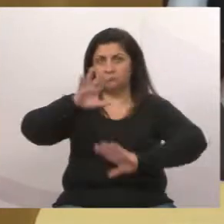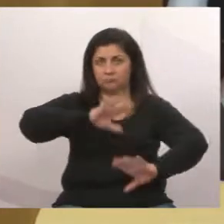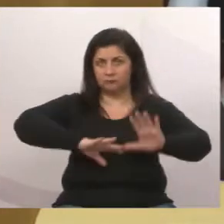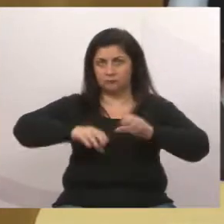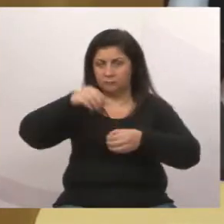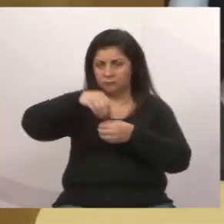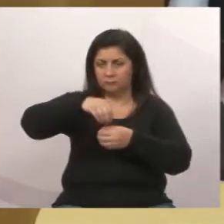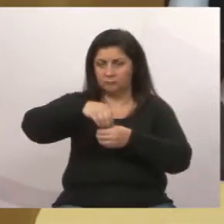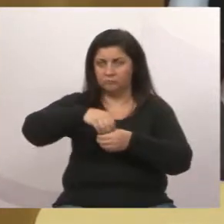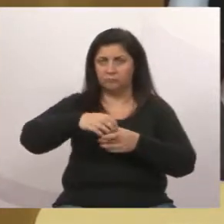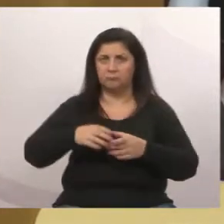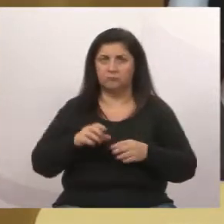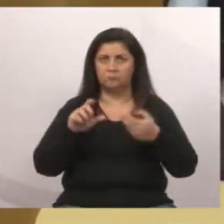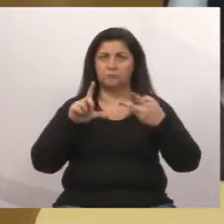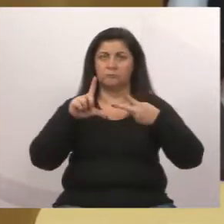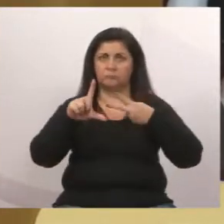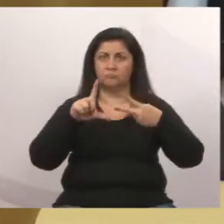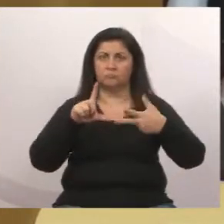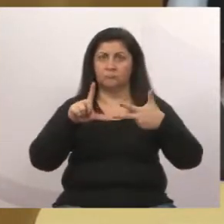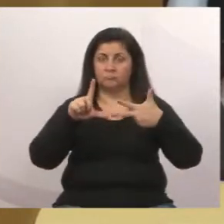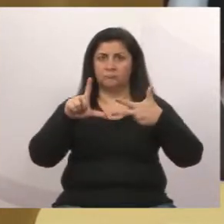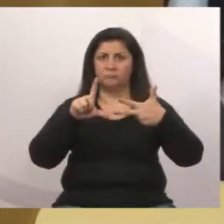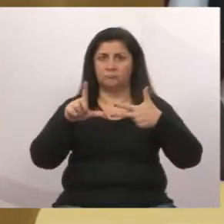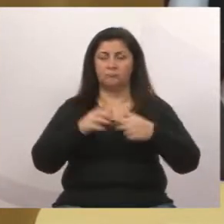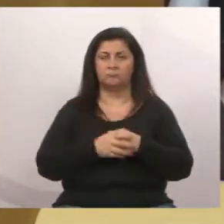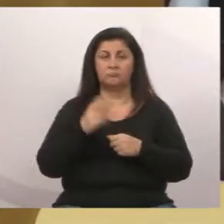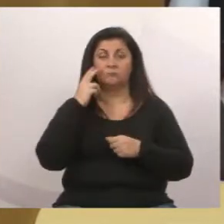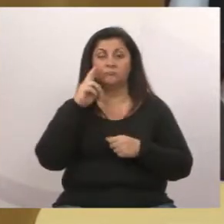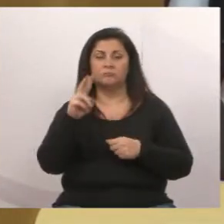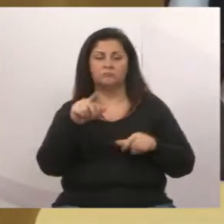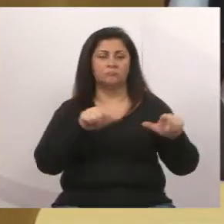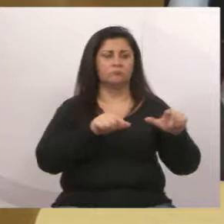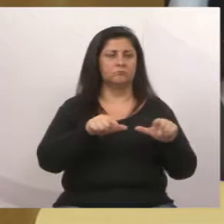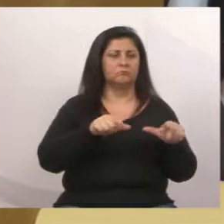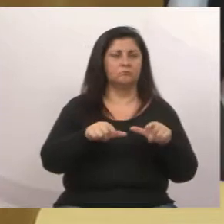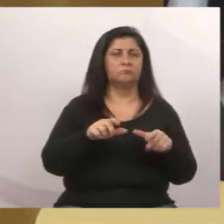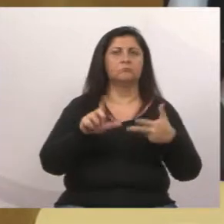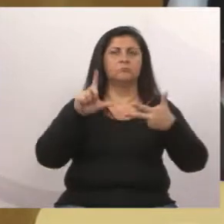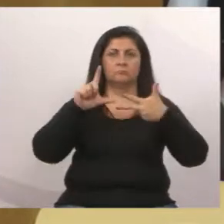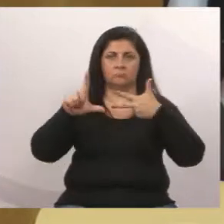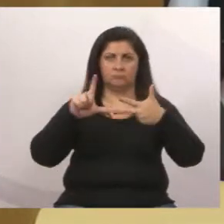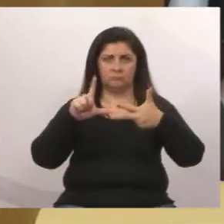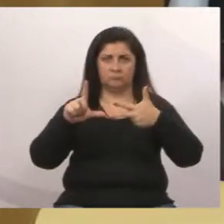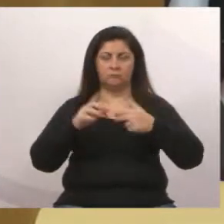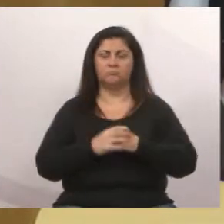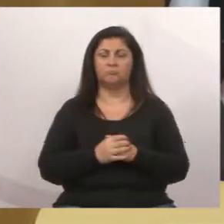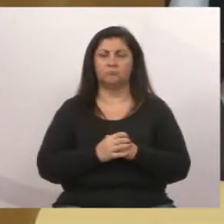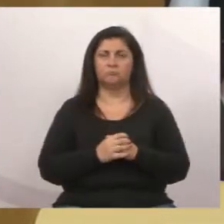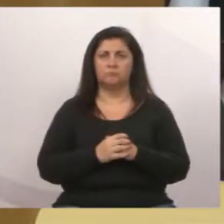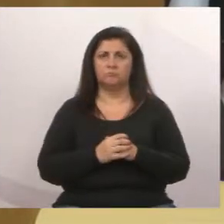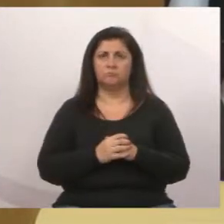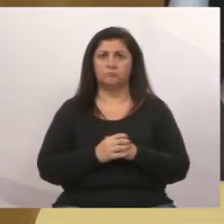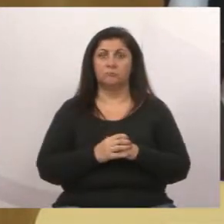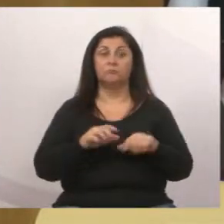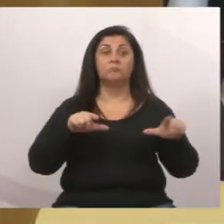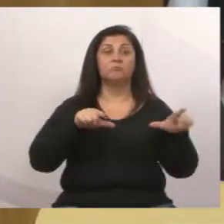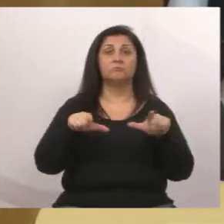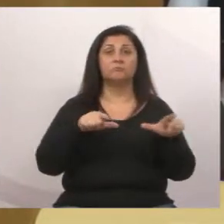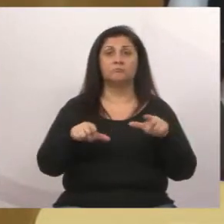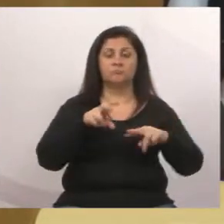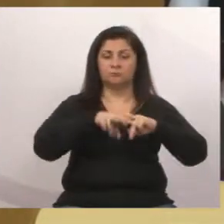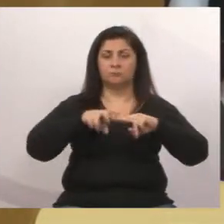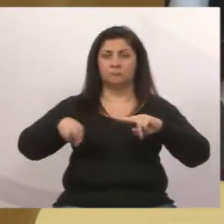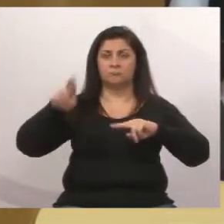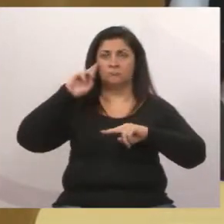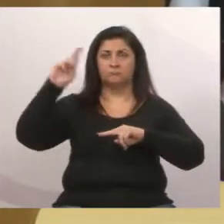Legislativo, acompanhamento e avaliação das ações do Poder Legislativo Municipal, da gestão desempenhada pelos membros da mesa e dos